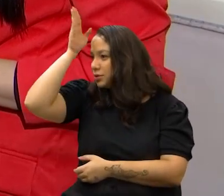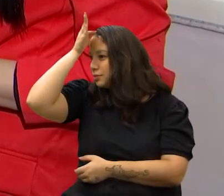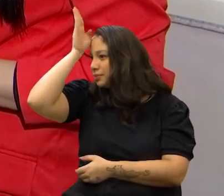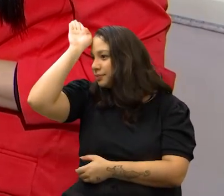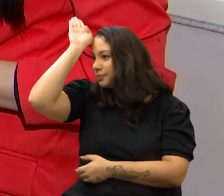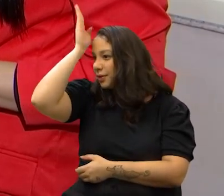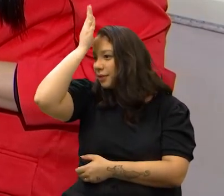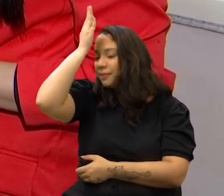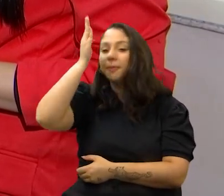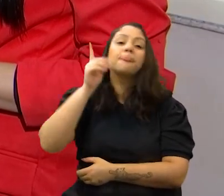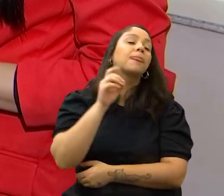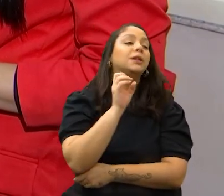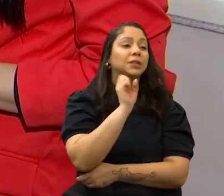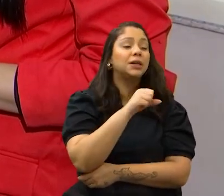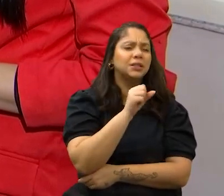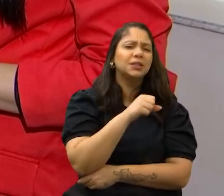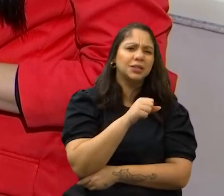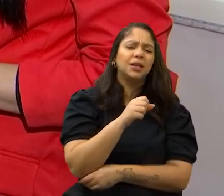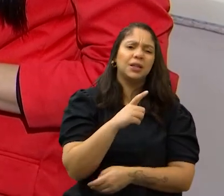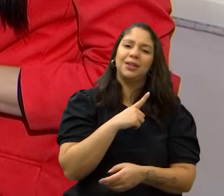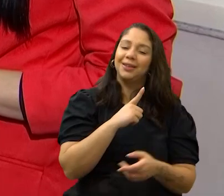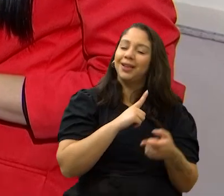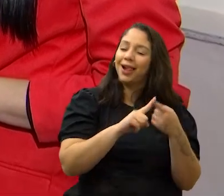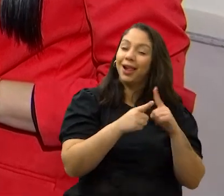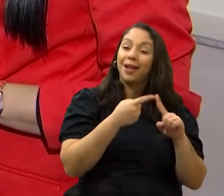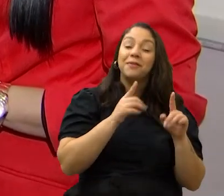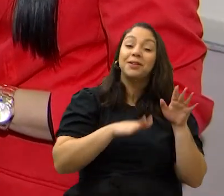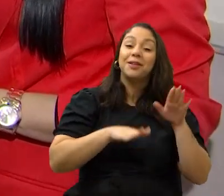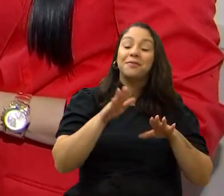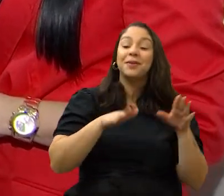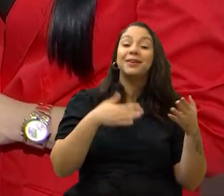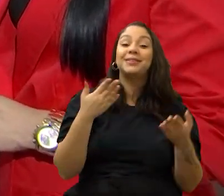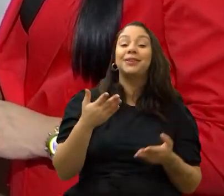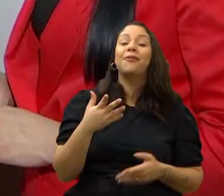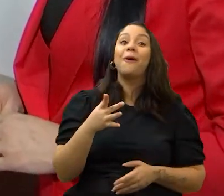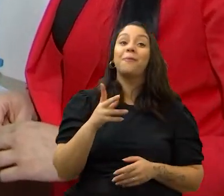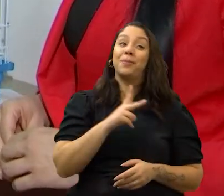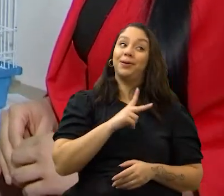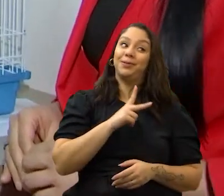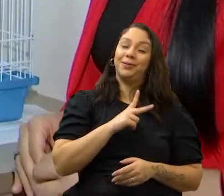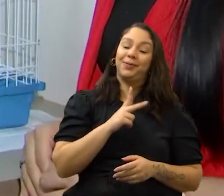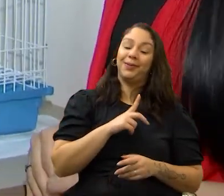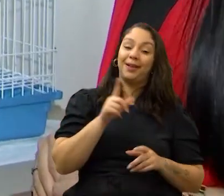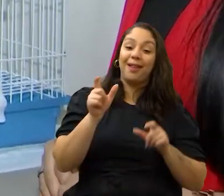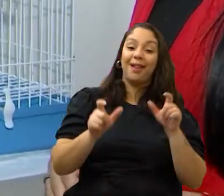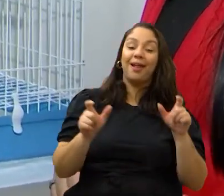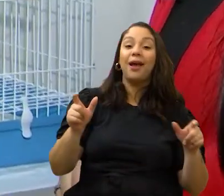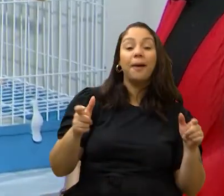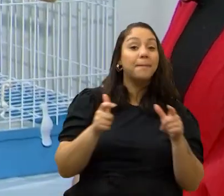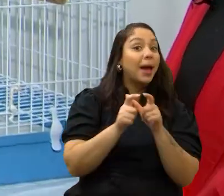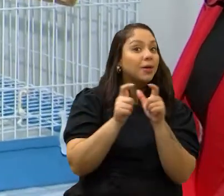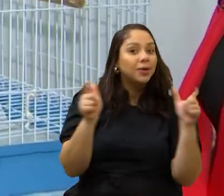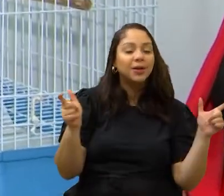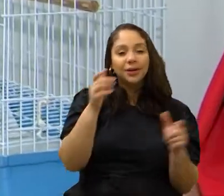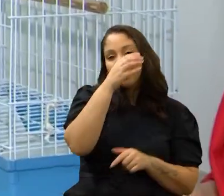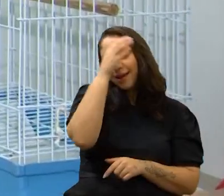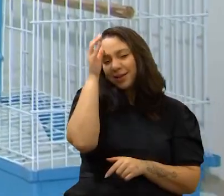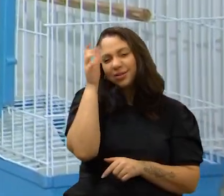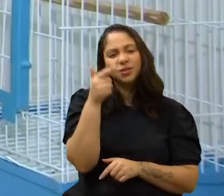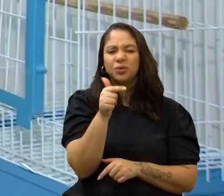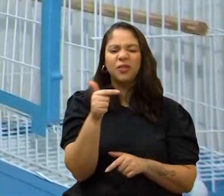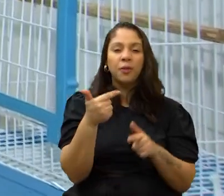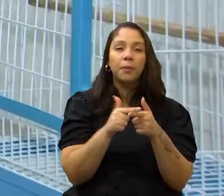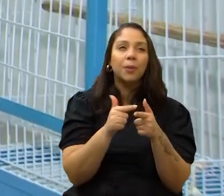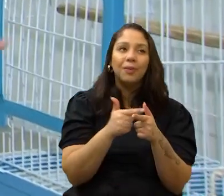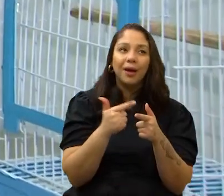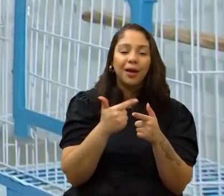calopsitas? Convive, mas assim, é igual a gente, né? Muito de personalidade. A maioria dos clientes que eu tenho nunca